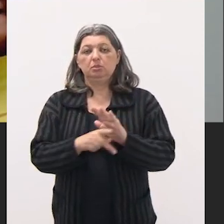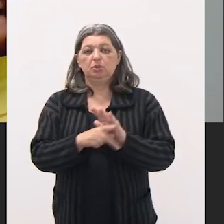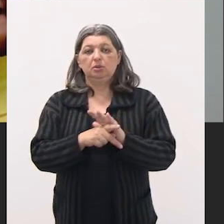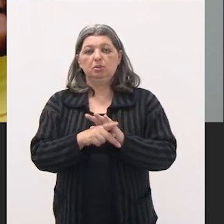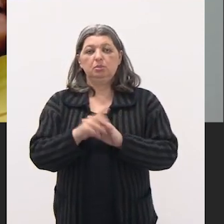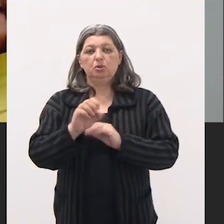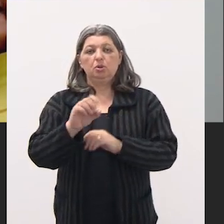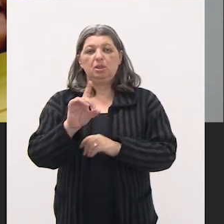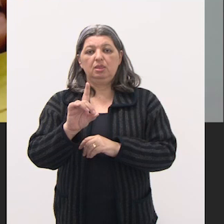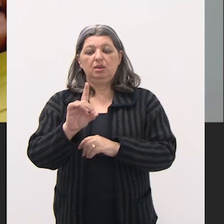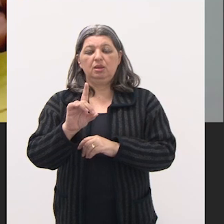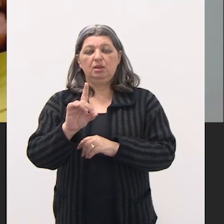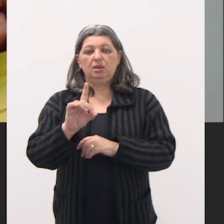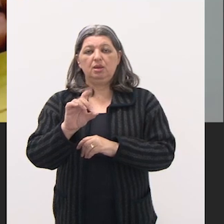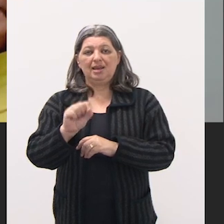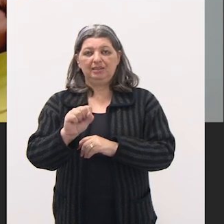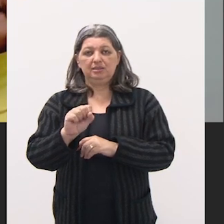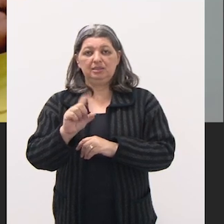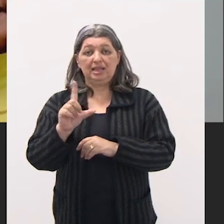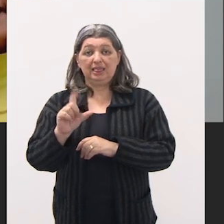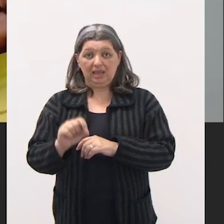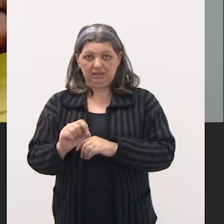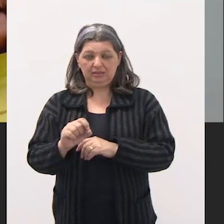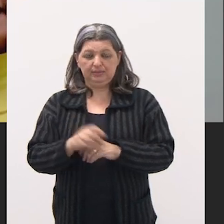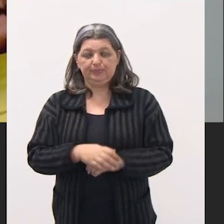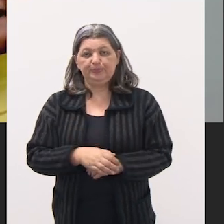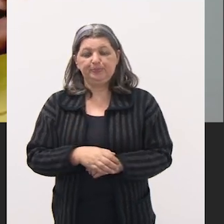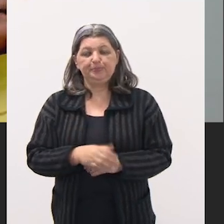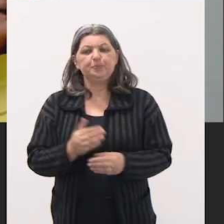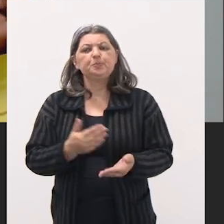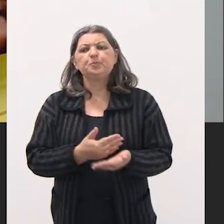10, né? E o tema,